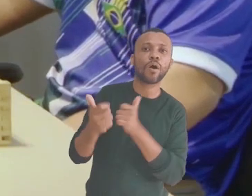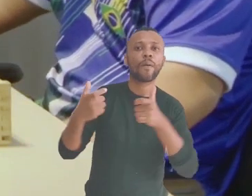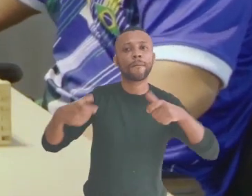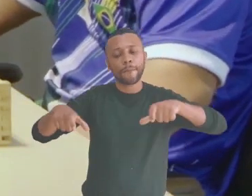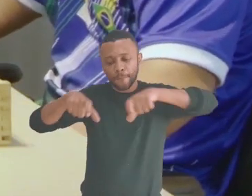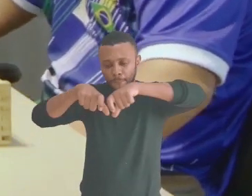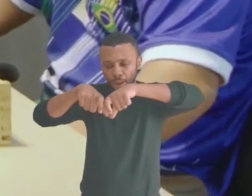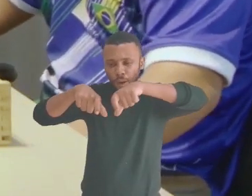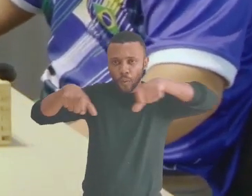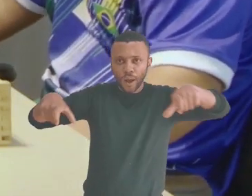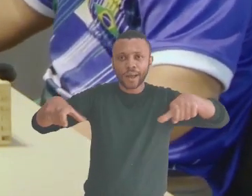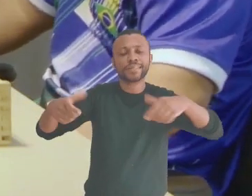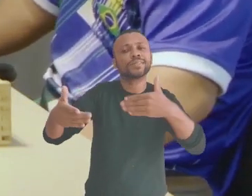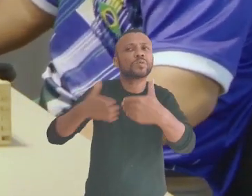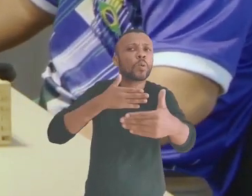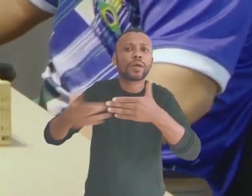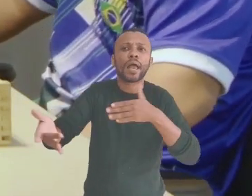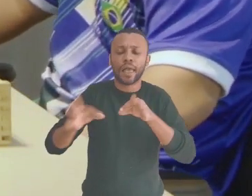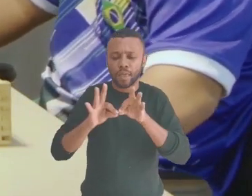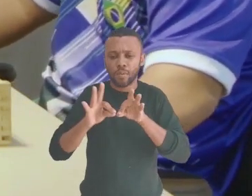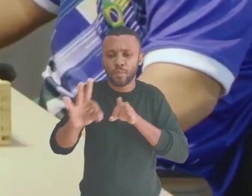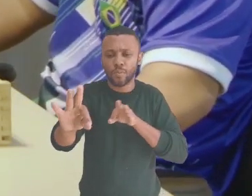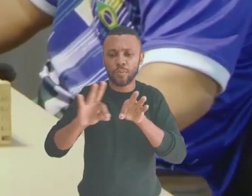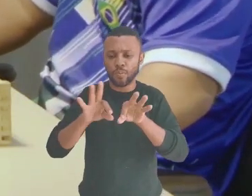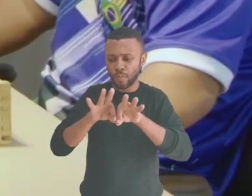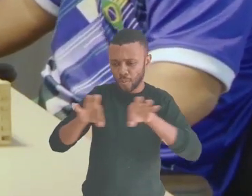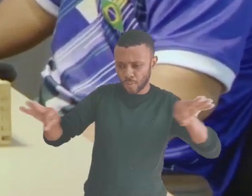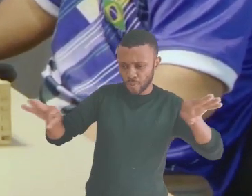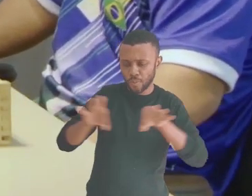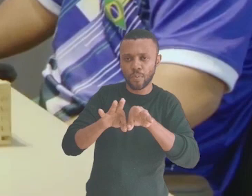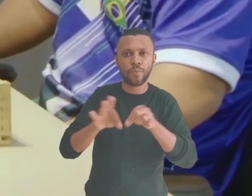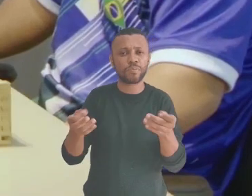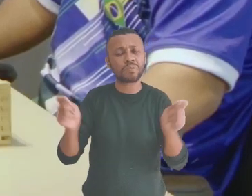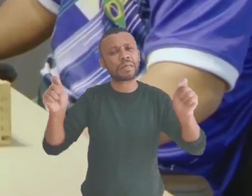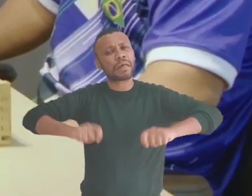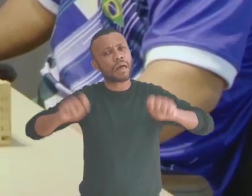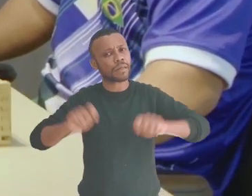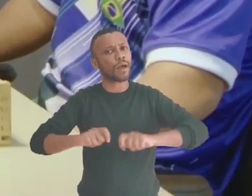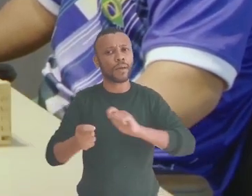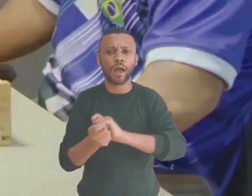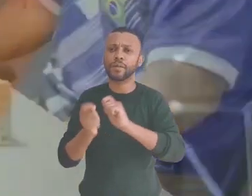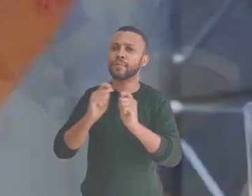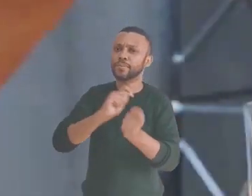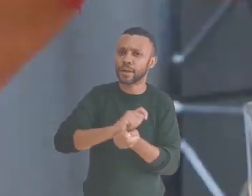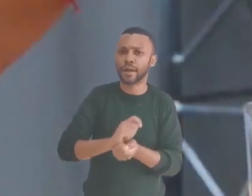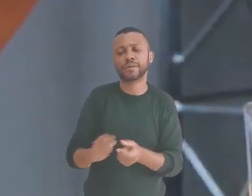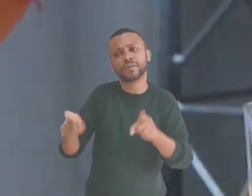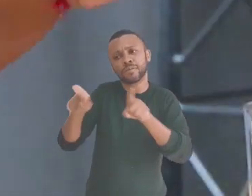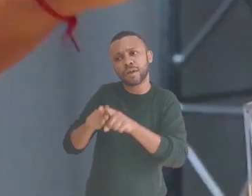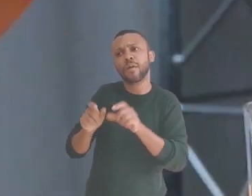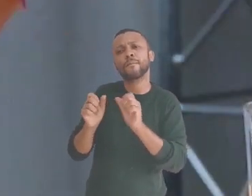qualquer tamanho, 4 pedaços de tijolo, dá para jogar, e uma bola. Geralmente na comunidade bota tênis